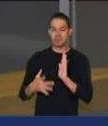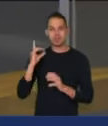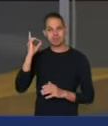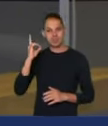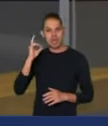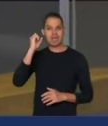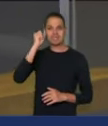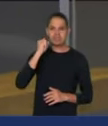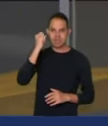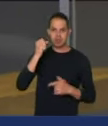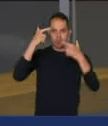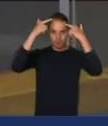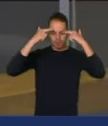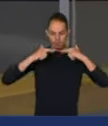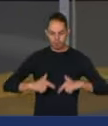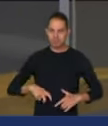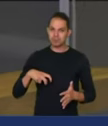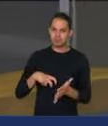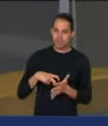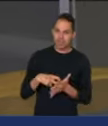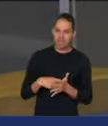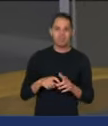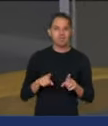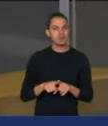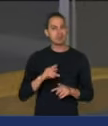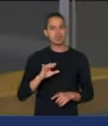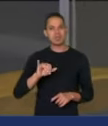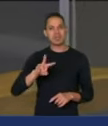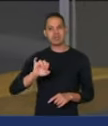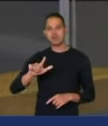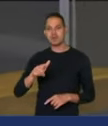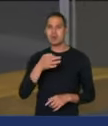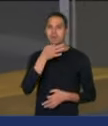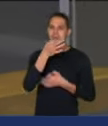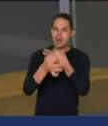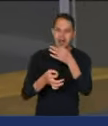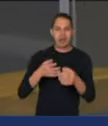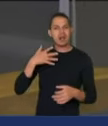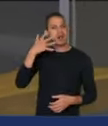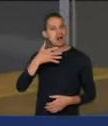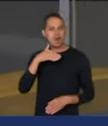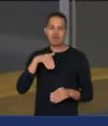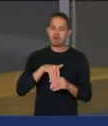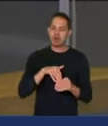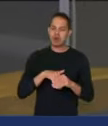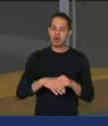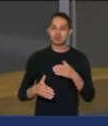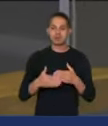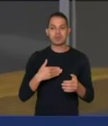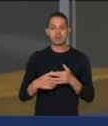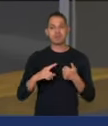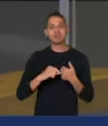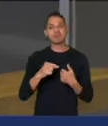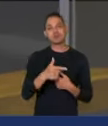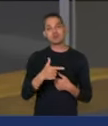são invioláveis penal e civilmente por quaisquer de suas palavras, opiniões e votos. Ele fere também o artigo 220